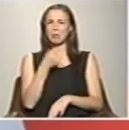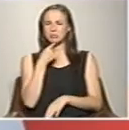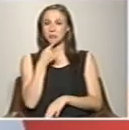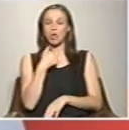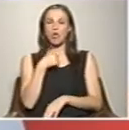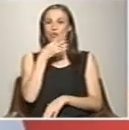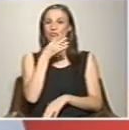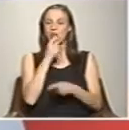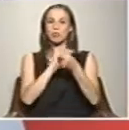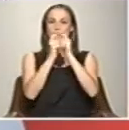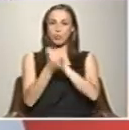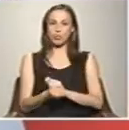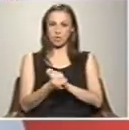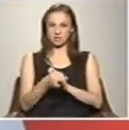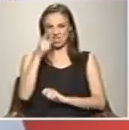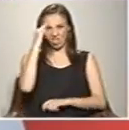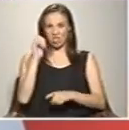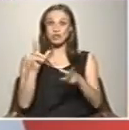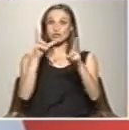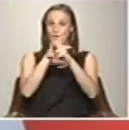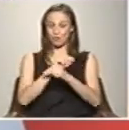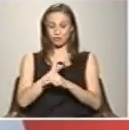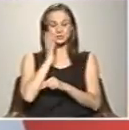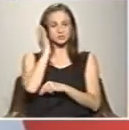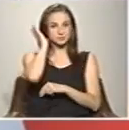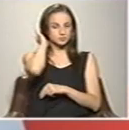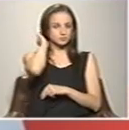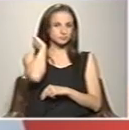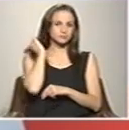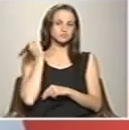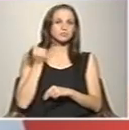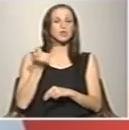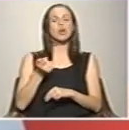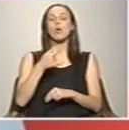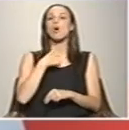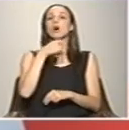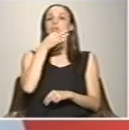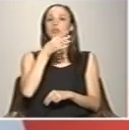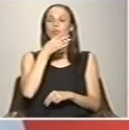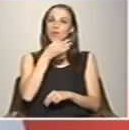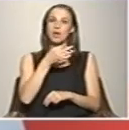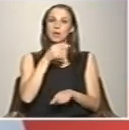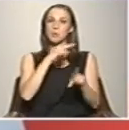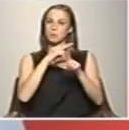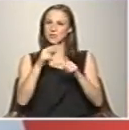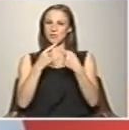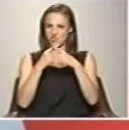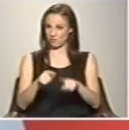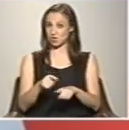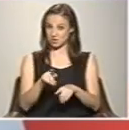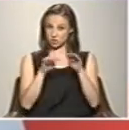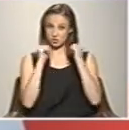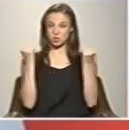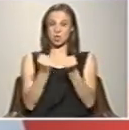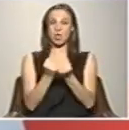eu falo na mudança de novos paradigmas, quando eu falo num olhar diferente sobre a sociedade, temos que pôr tudo